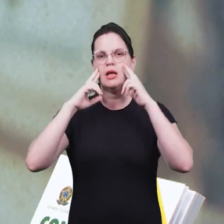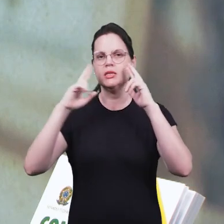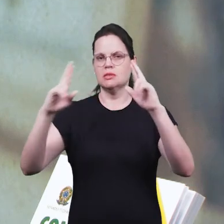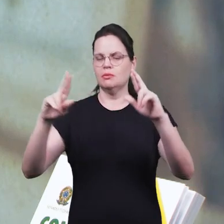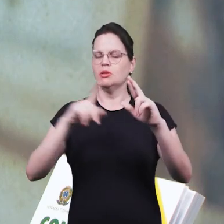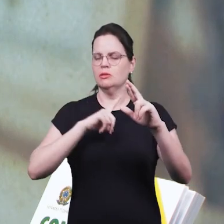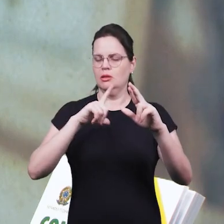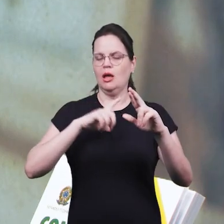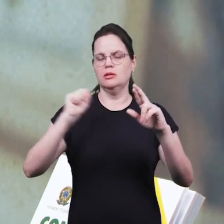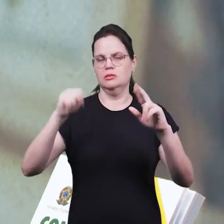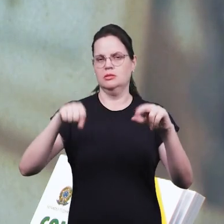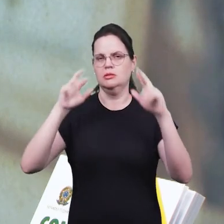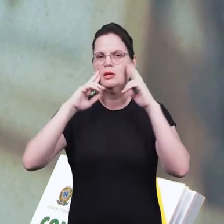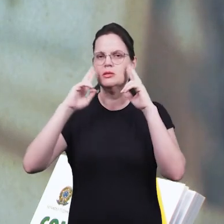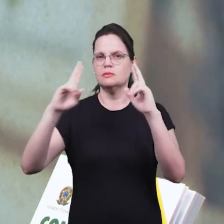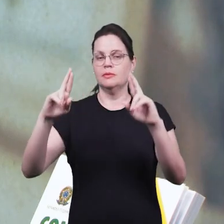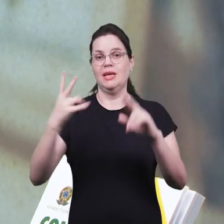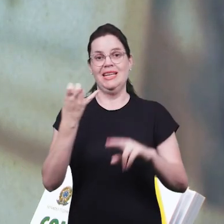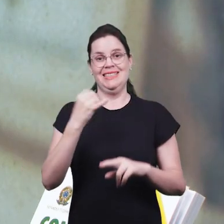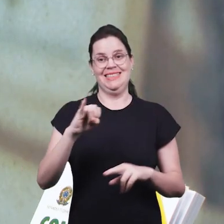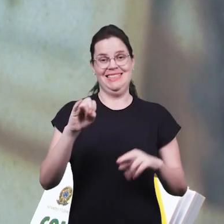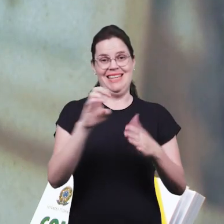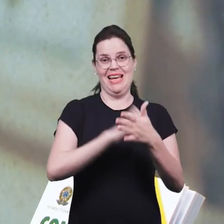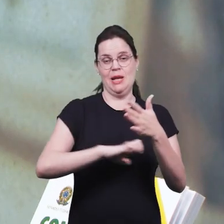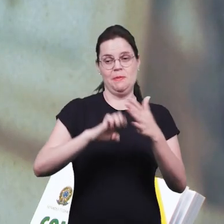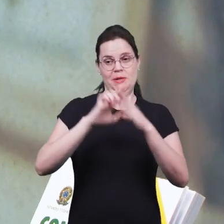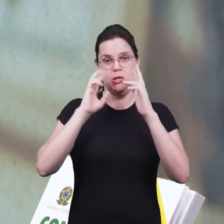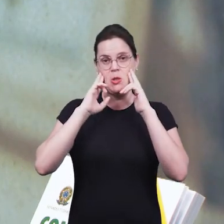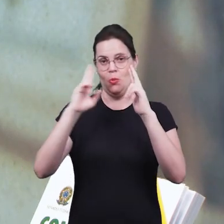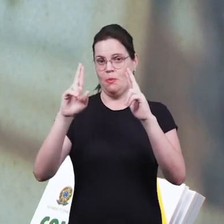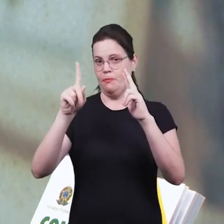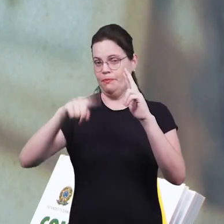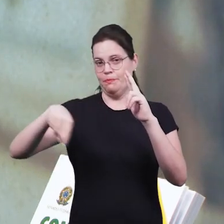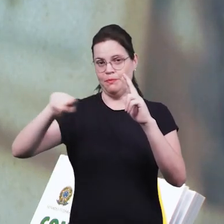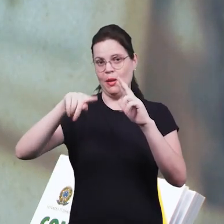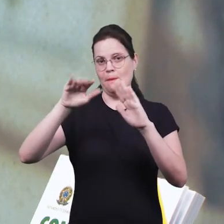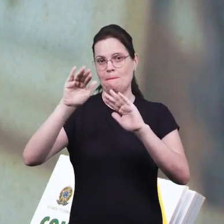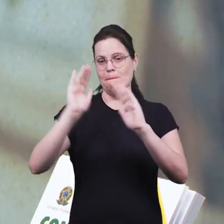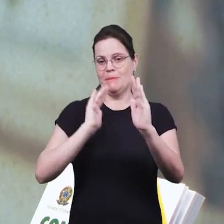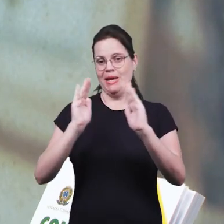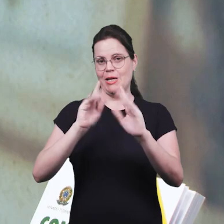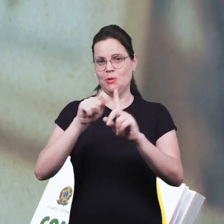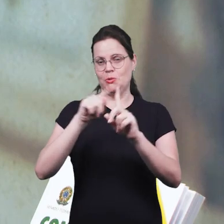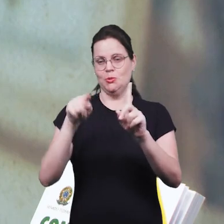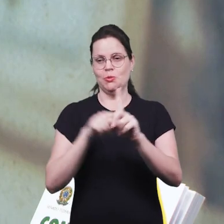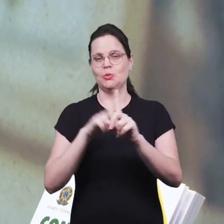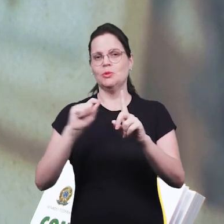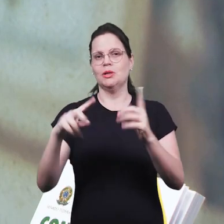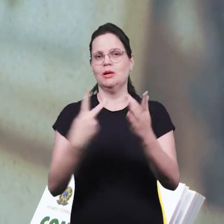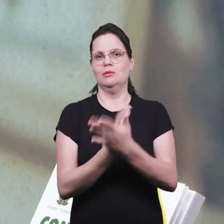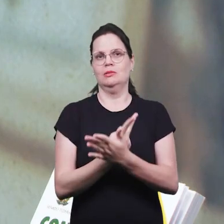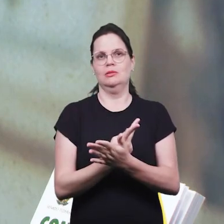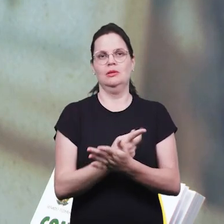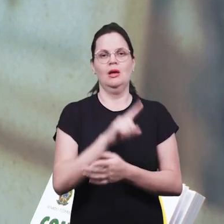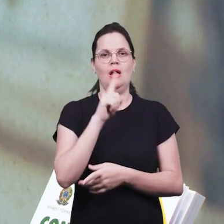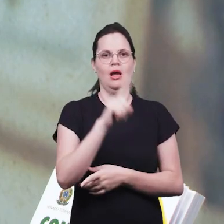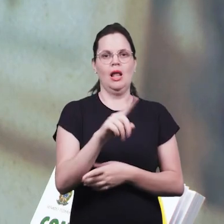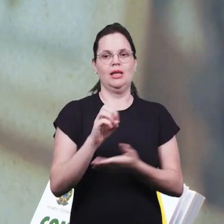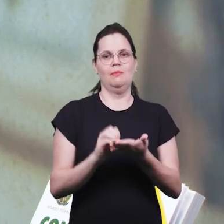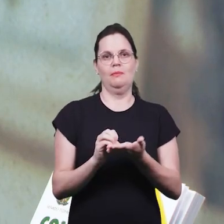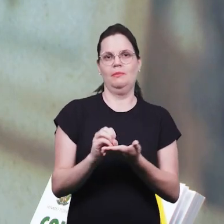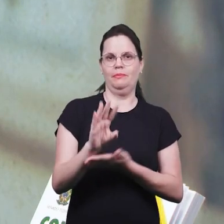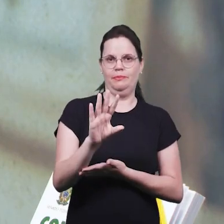empresas. Claro que quando a empresa não respeita o período de gestação, acontece que ela está praticando uma